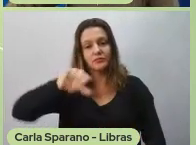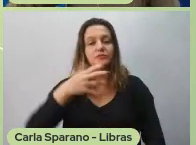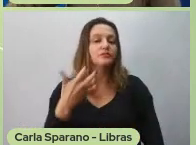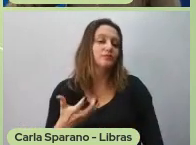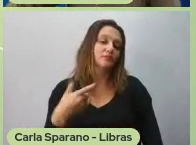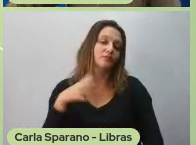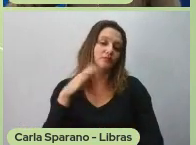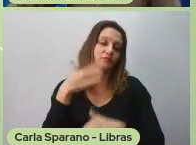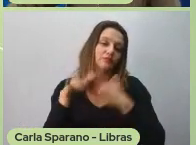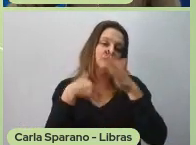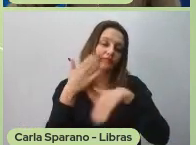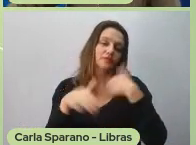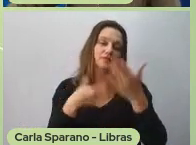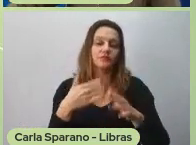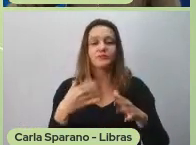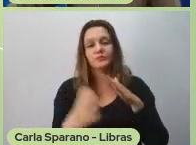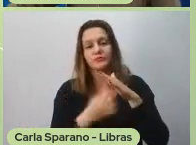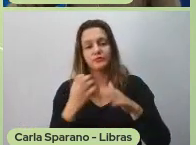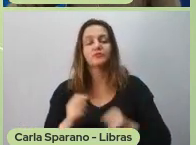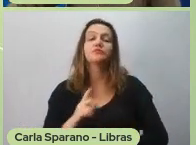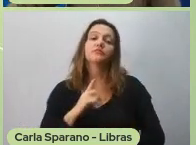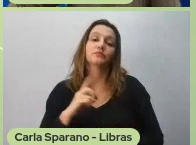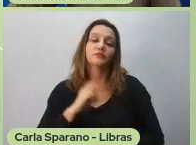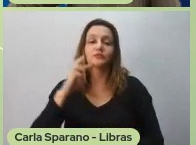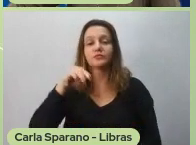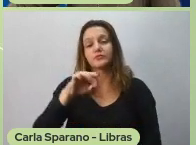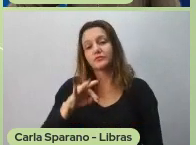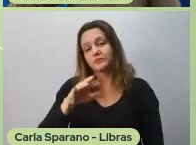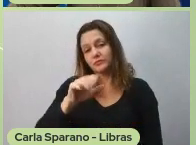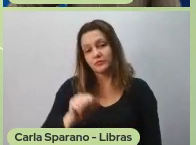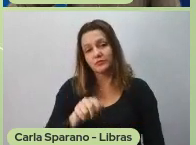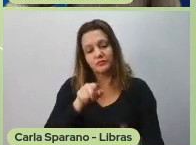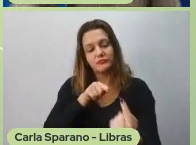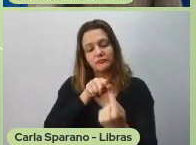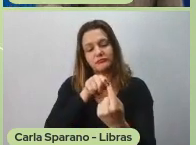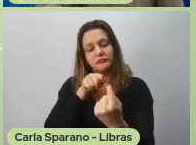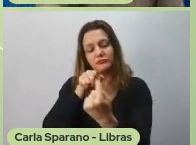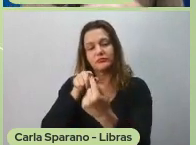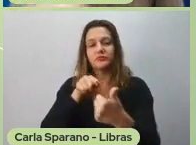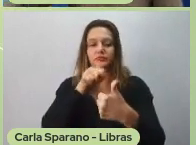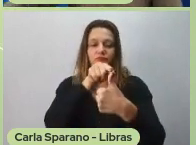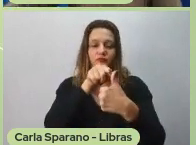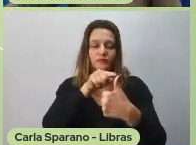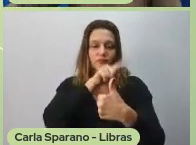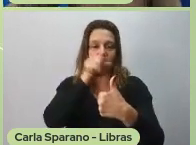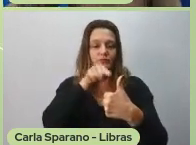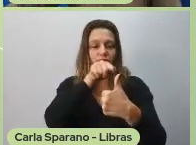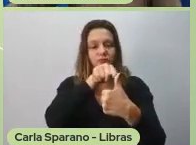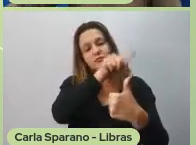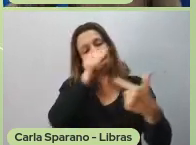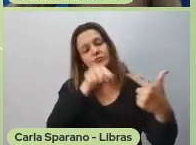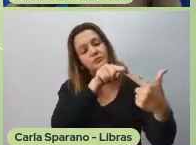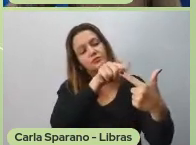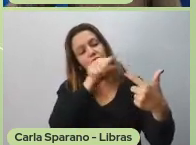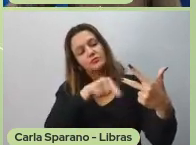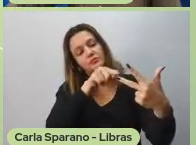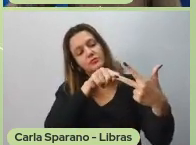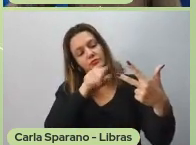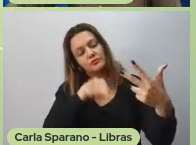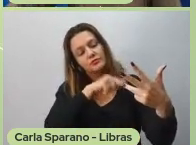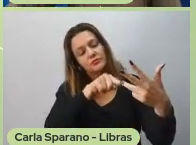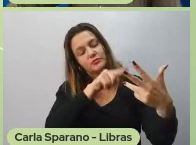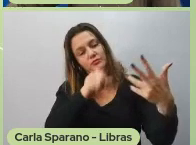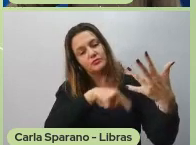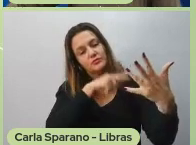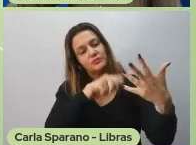na companhia. A gente tem metas claras para todos esses pilares também, né, de metas que impactam o bônus